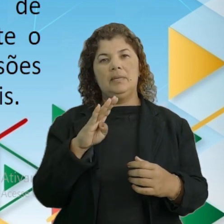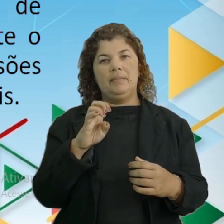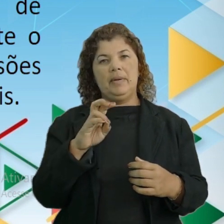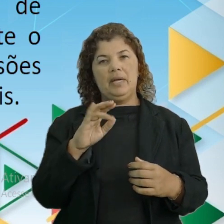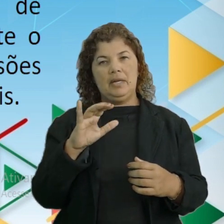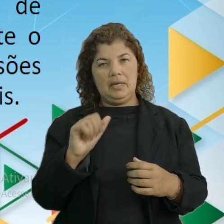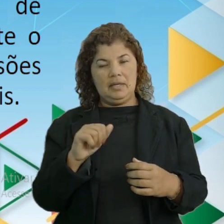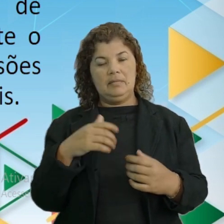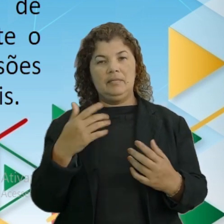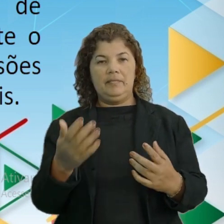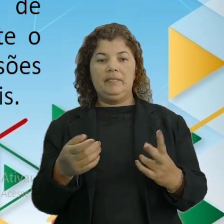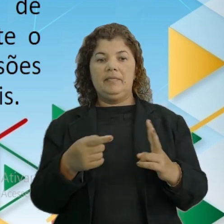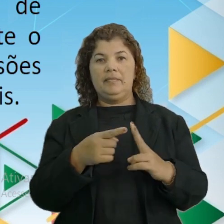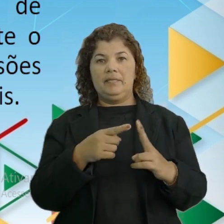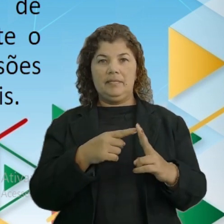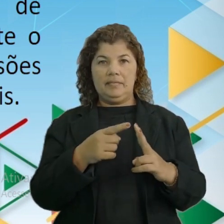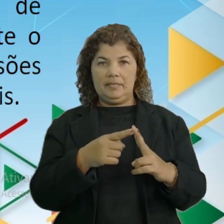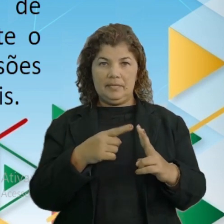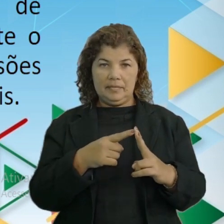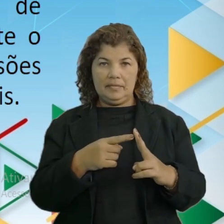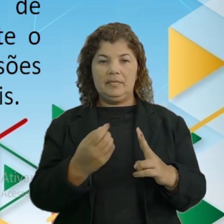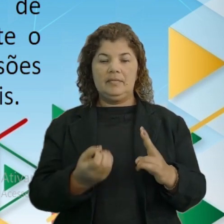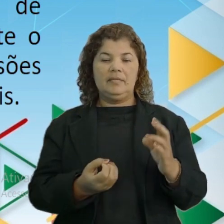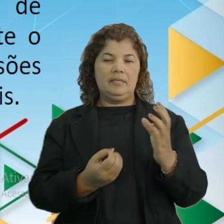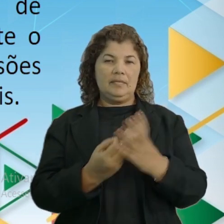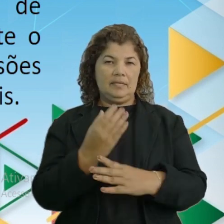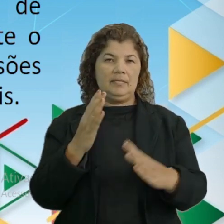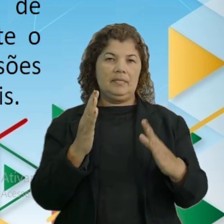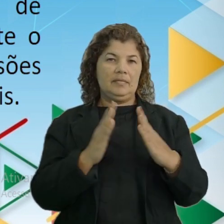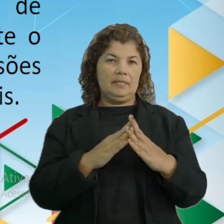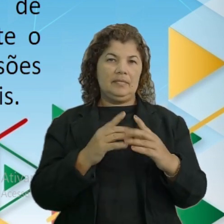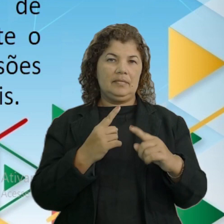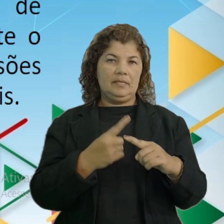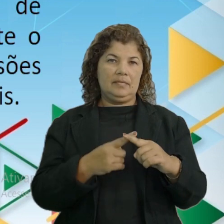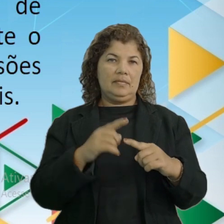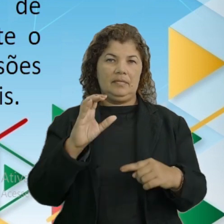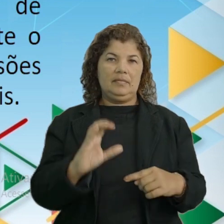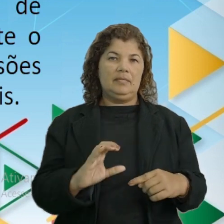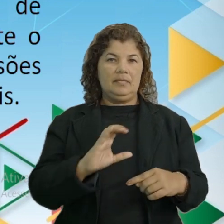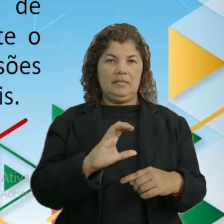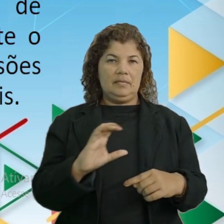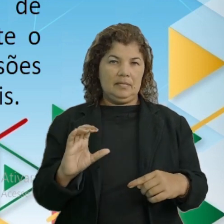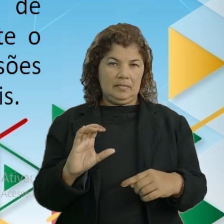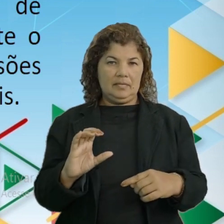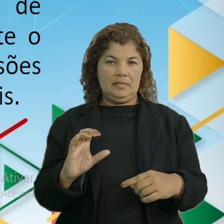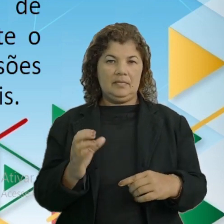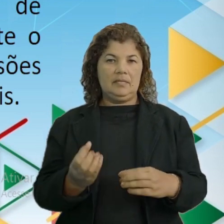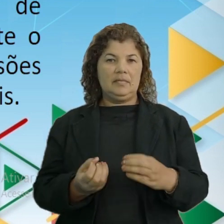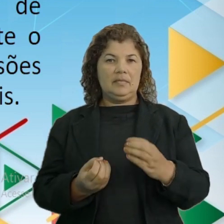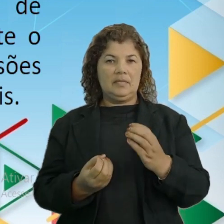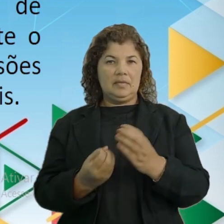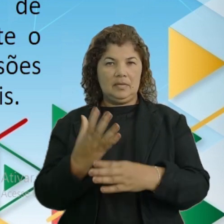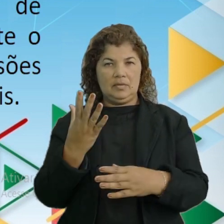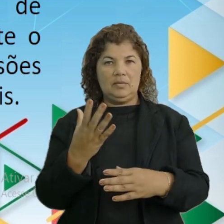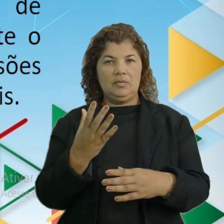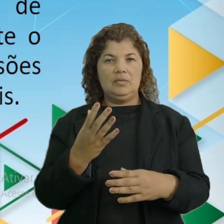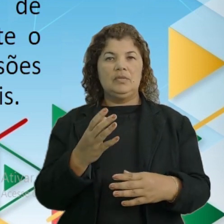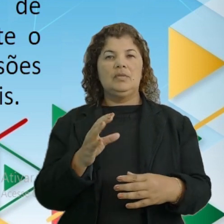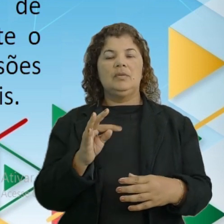e Aragão. Então, com a Igreja Católica, e assim surgiu o Tratado